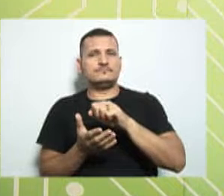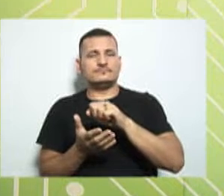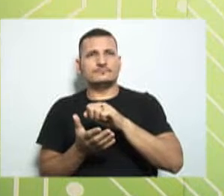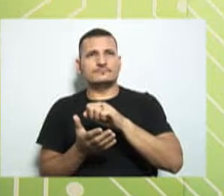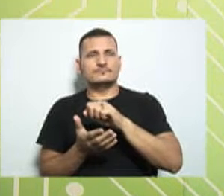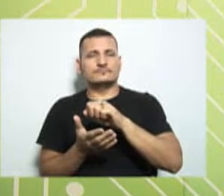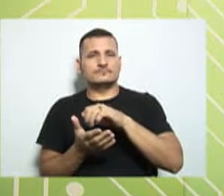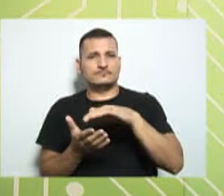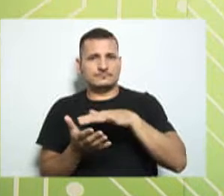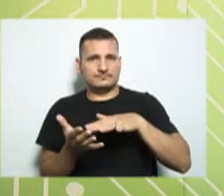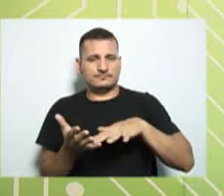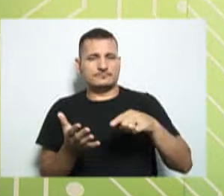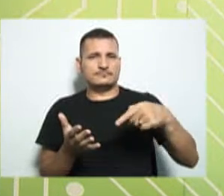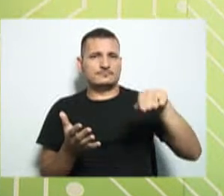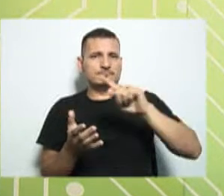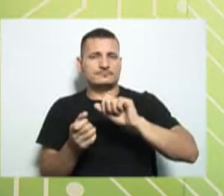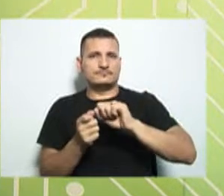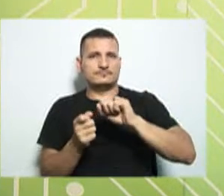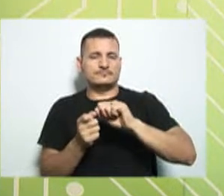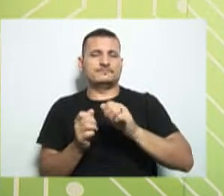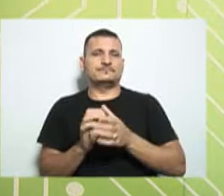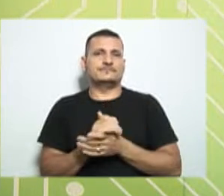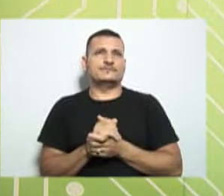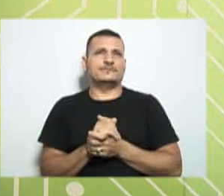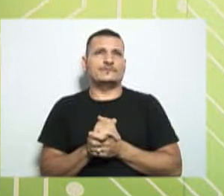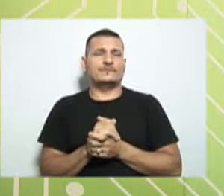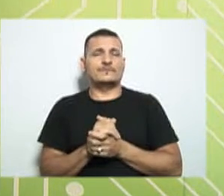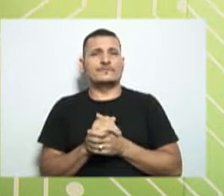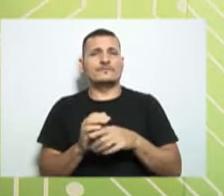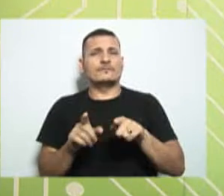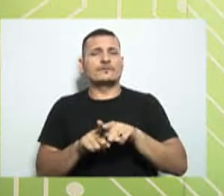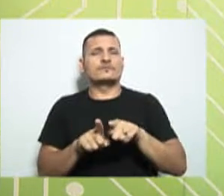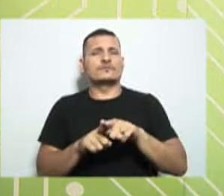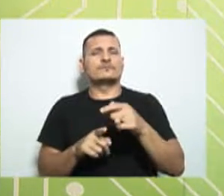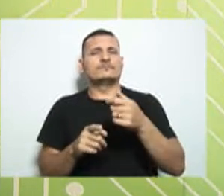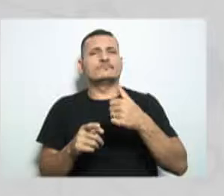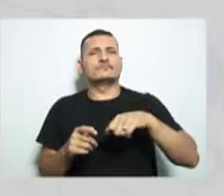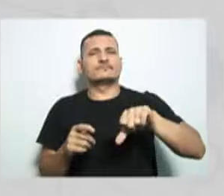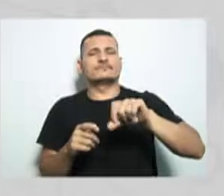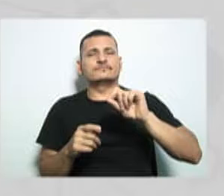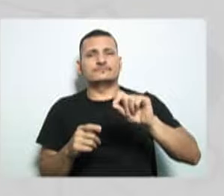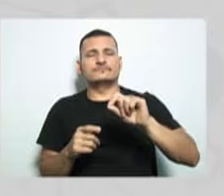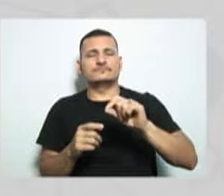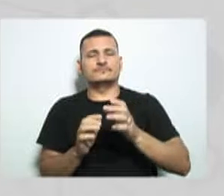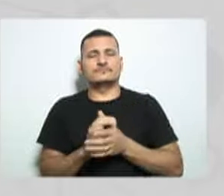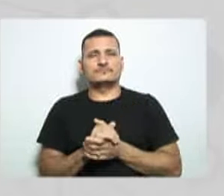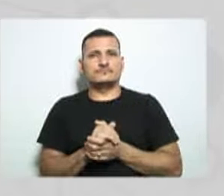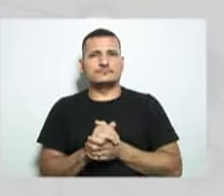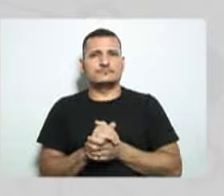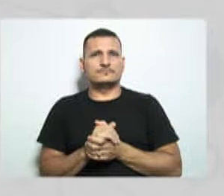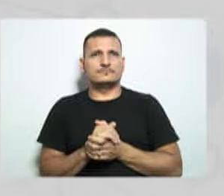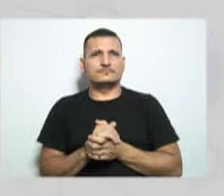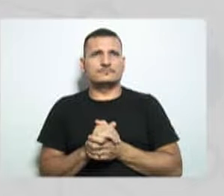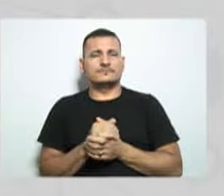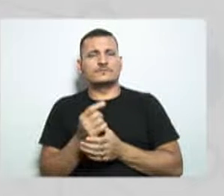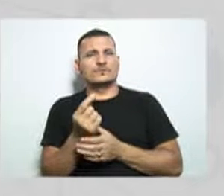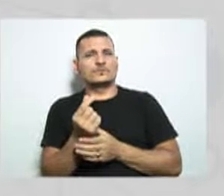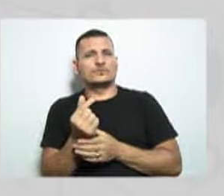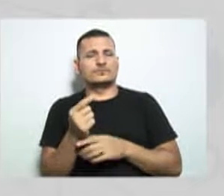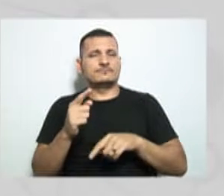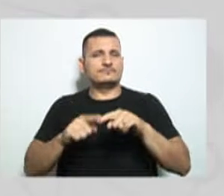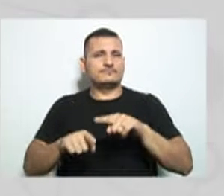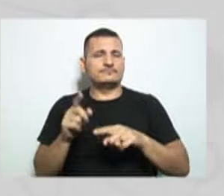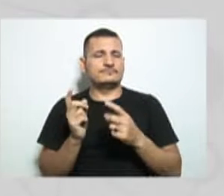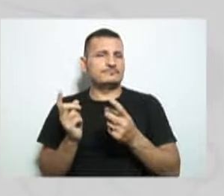para a tarefa de vocês, né? E a questão também das desvantagens dele, que ainda inclui, que foi dito, que é o custo de mercadoria